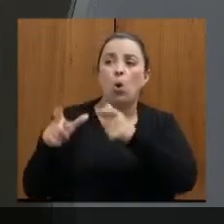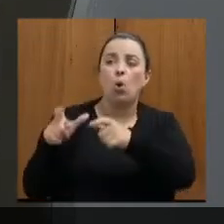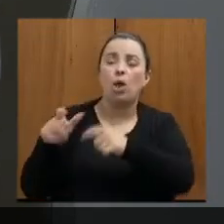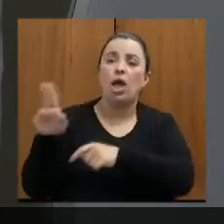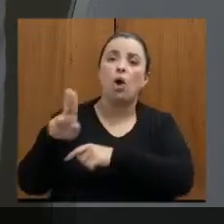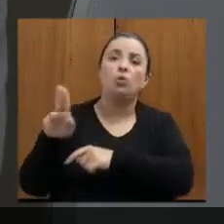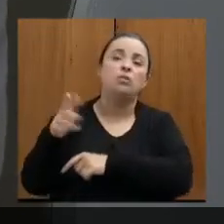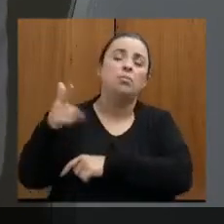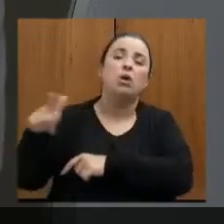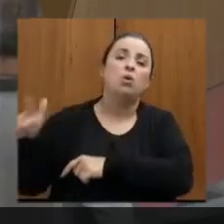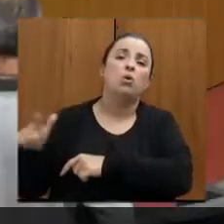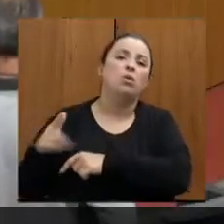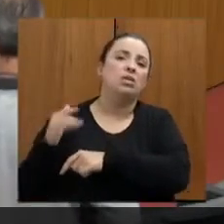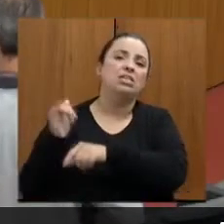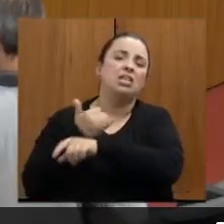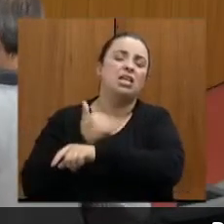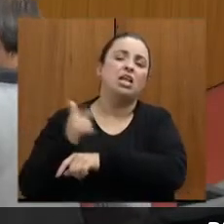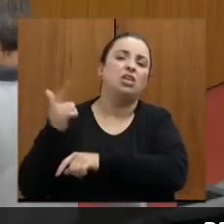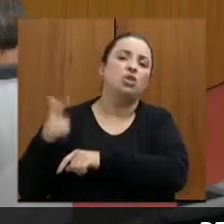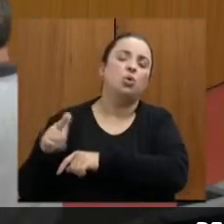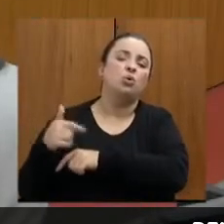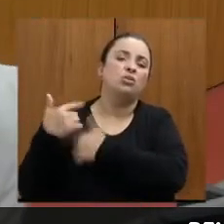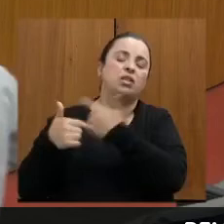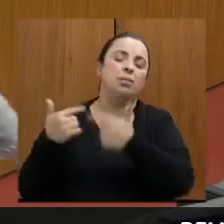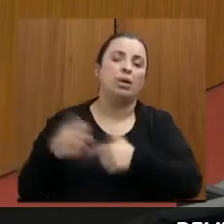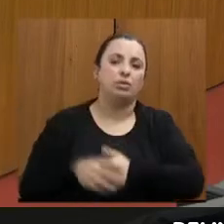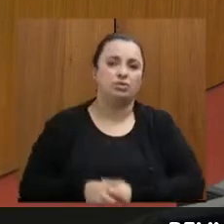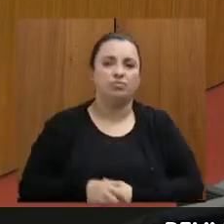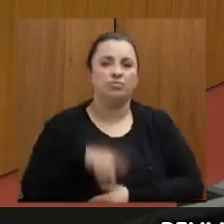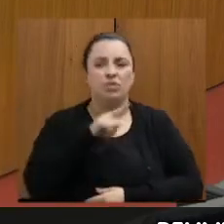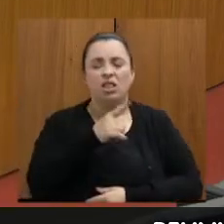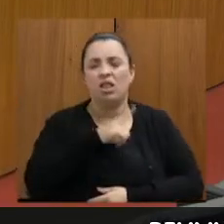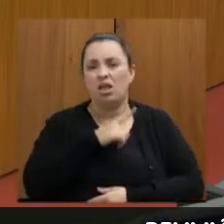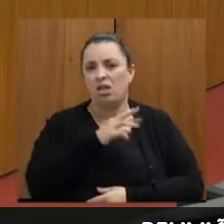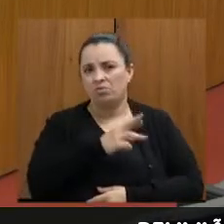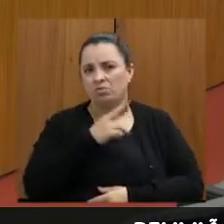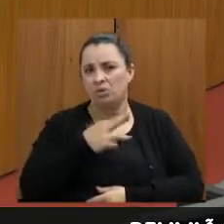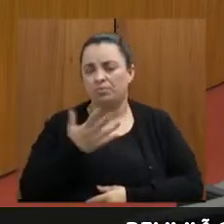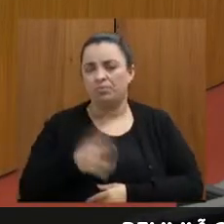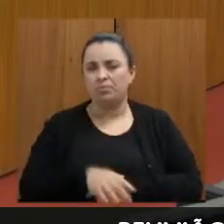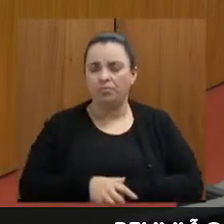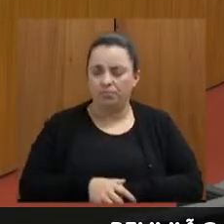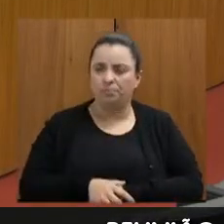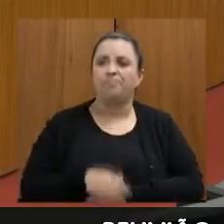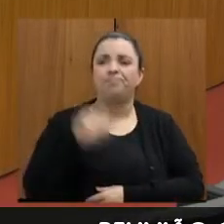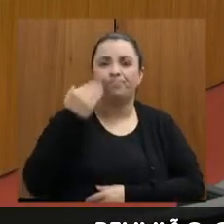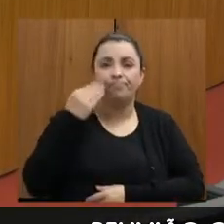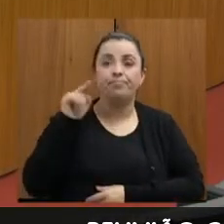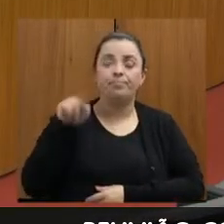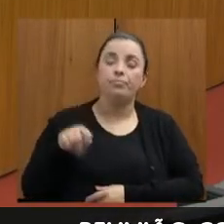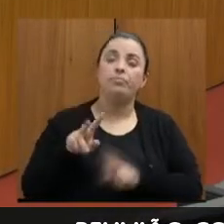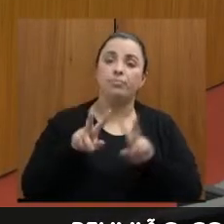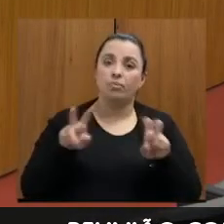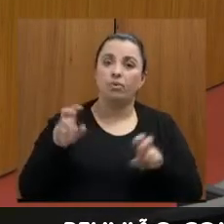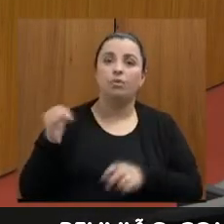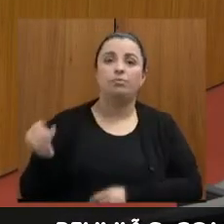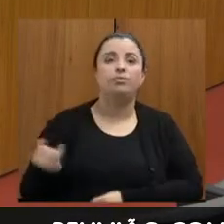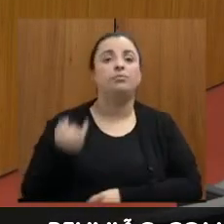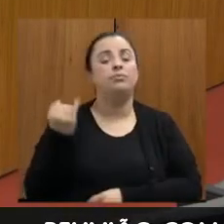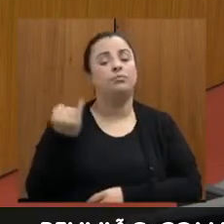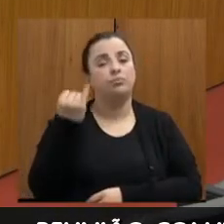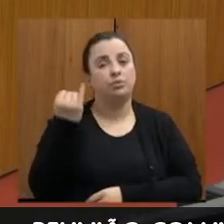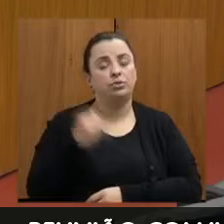do aeroporto Deputado Obrigado essa essa que você é muito importante